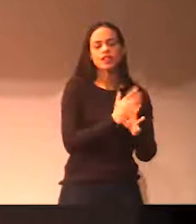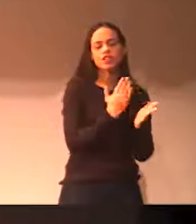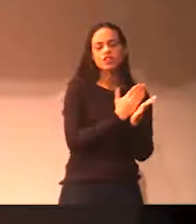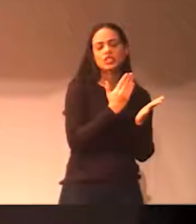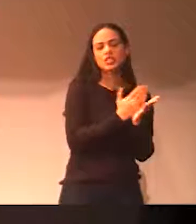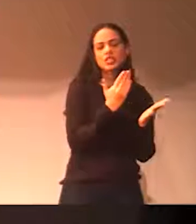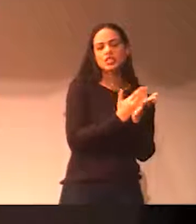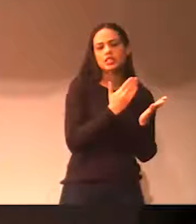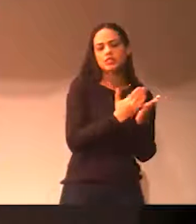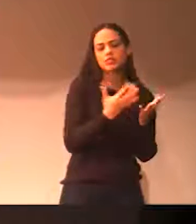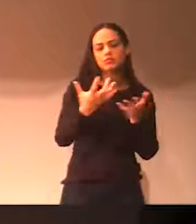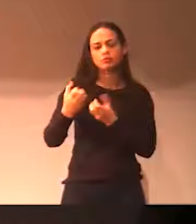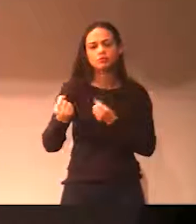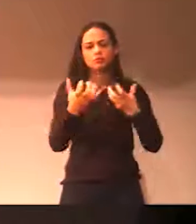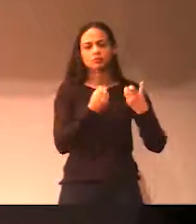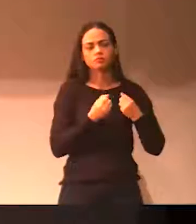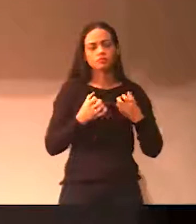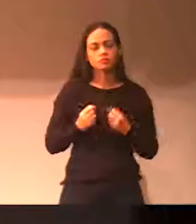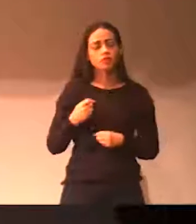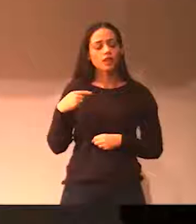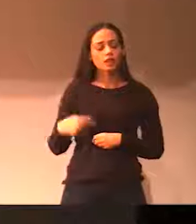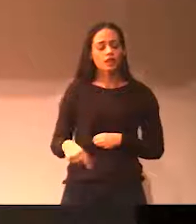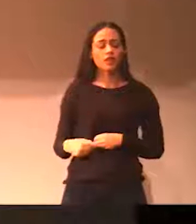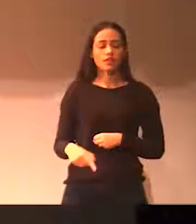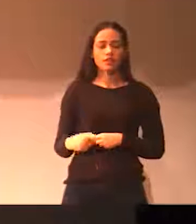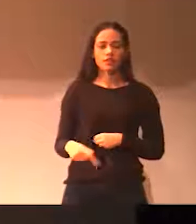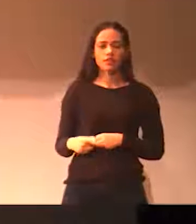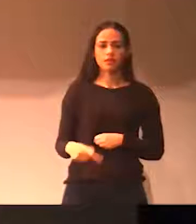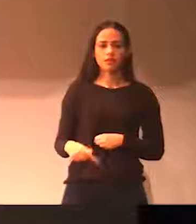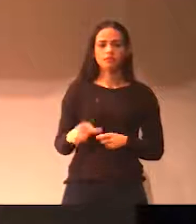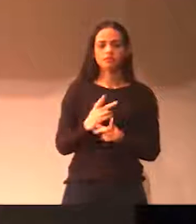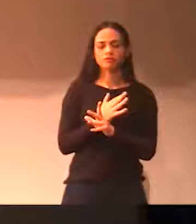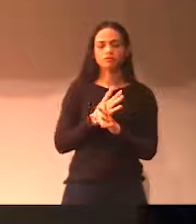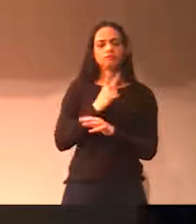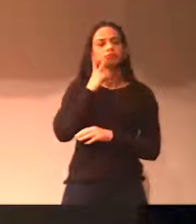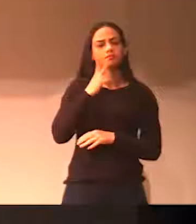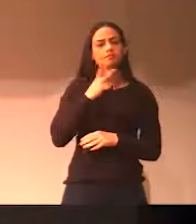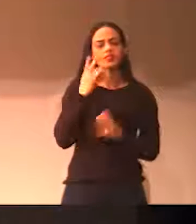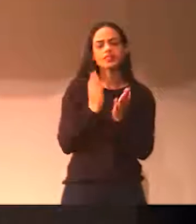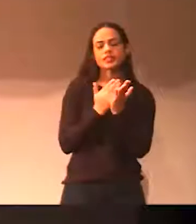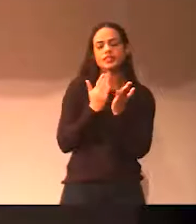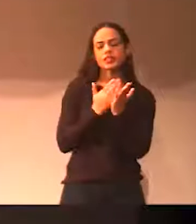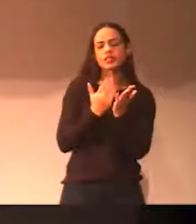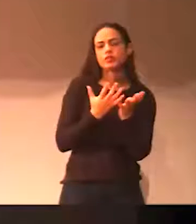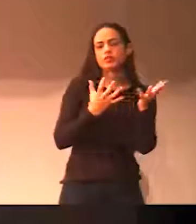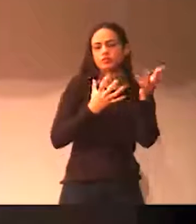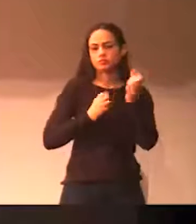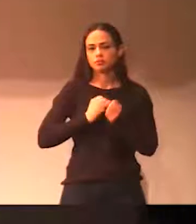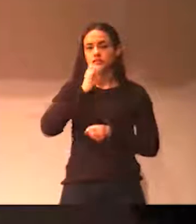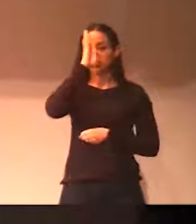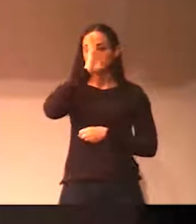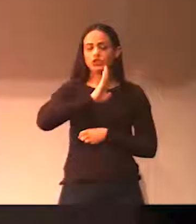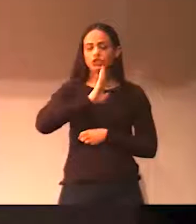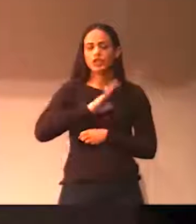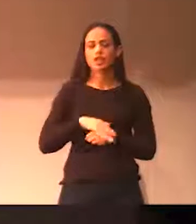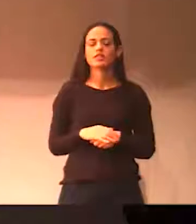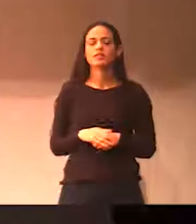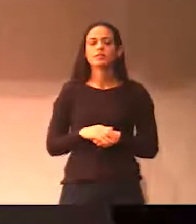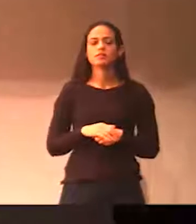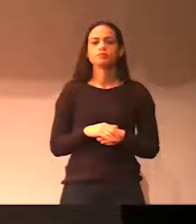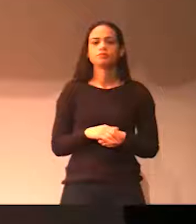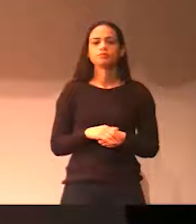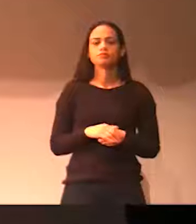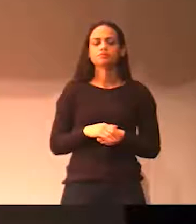receber gratuitamente esse exemplar, até porque fomos nós que desenvolvemos. Nós chegamos a entregar esse material esse ano, não para todas as